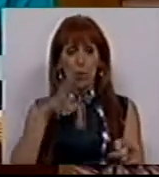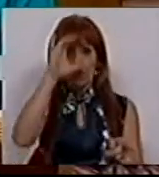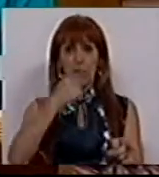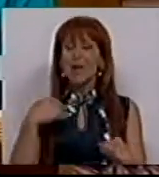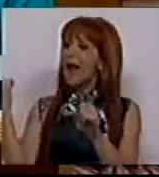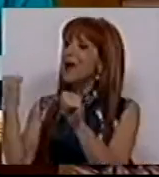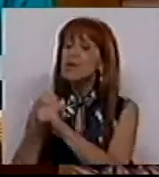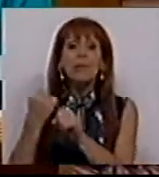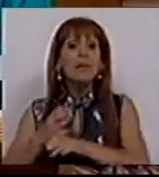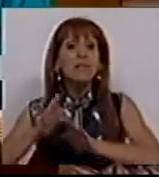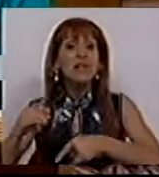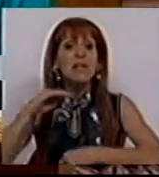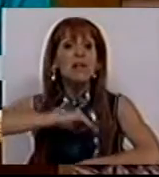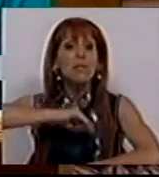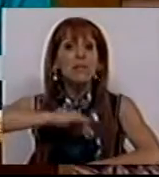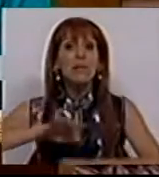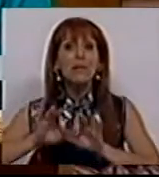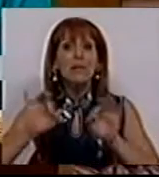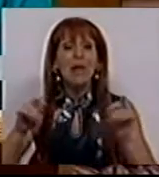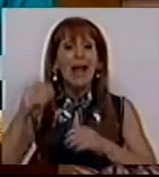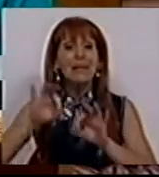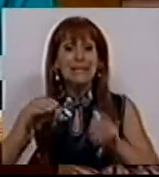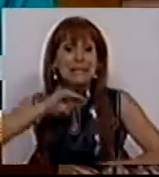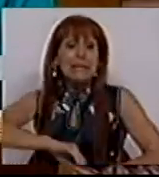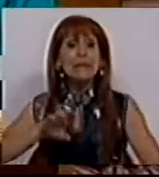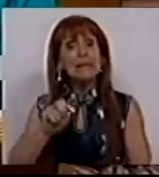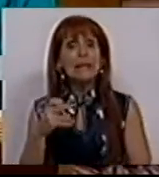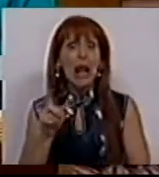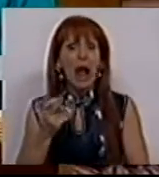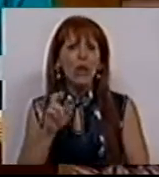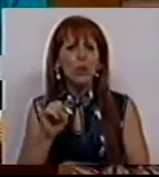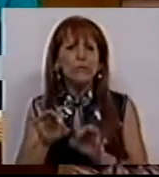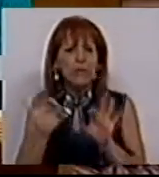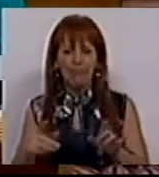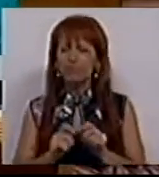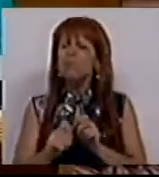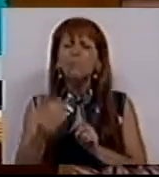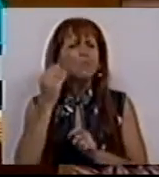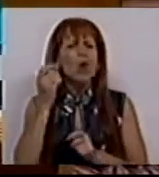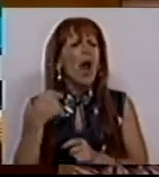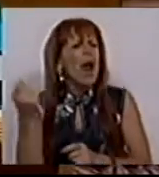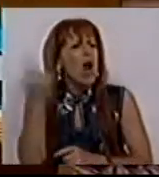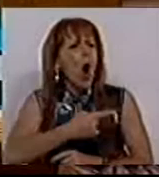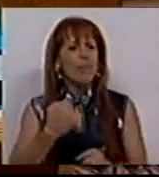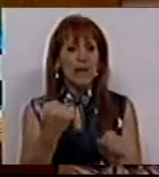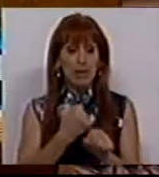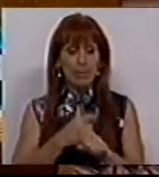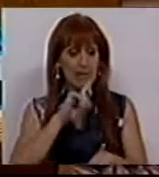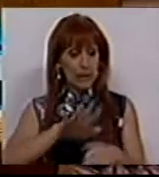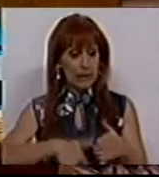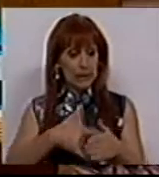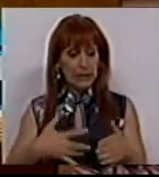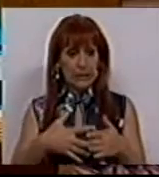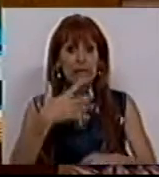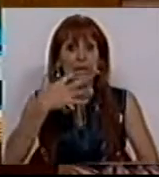o trabalho deve ser remunerado com um salário. Como definir quem é obrigado a trabalhar a tempo